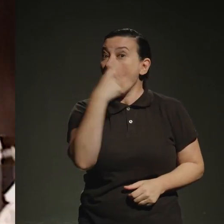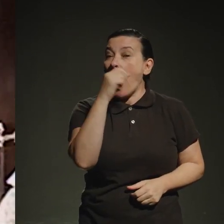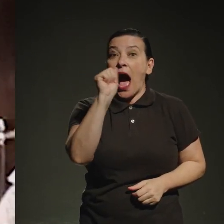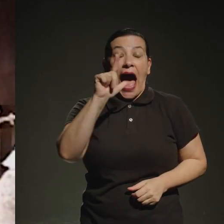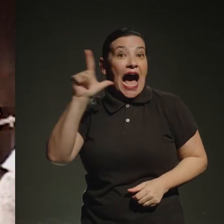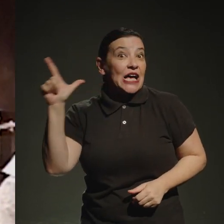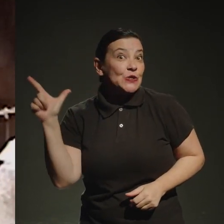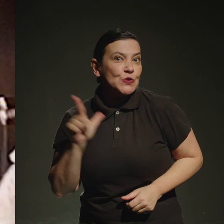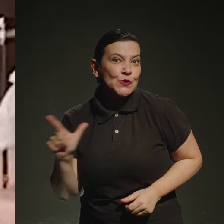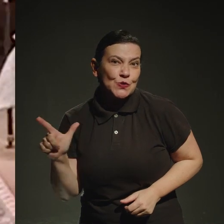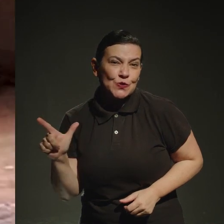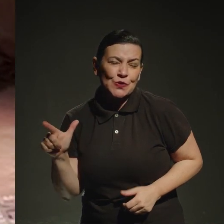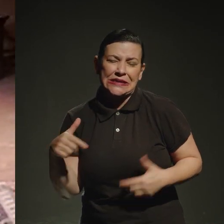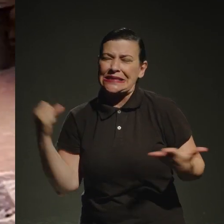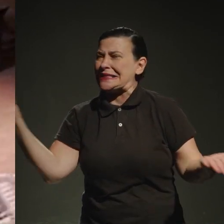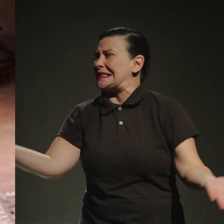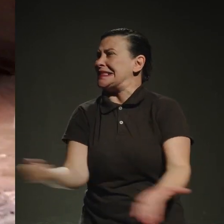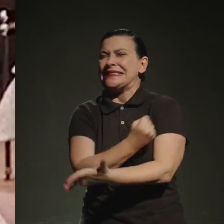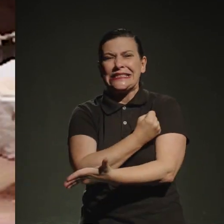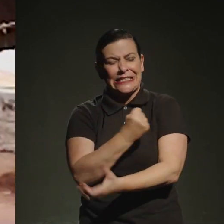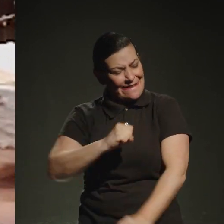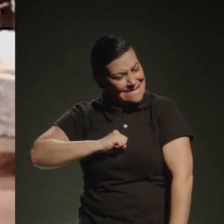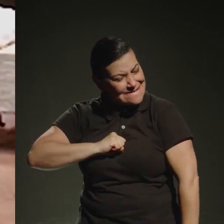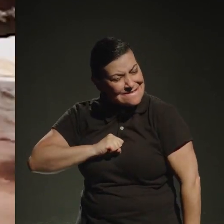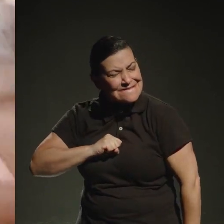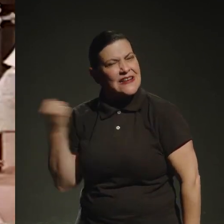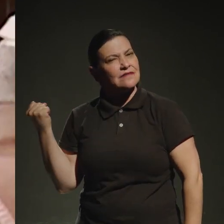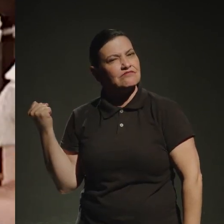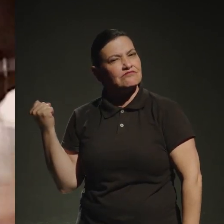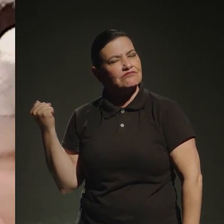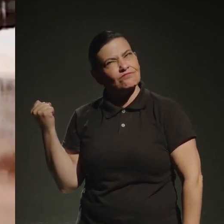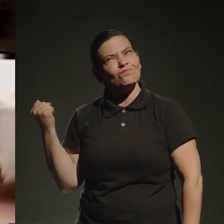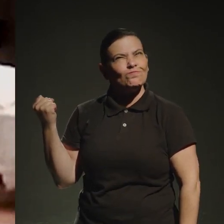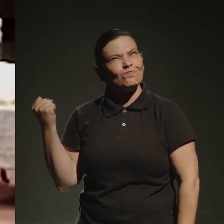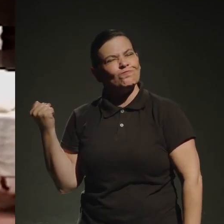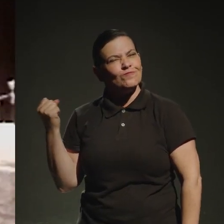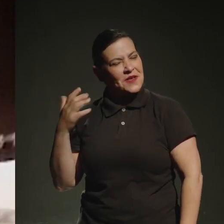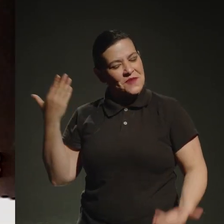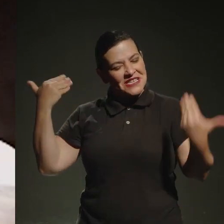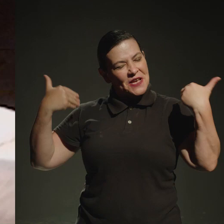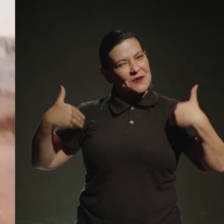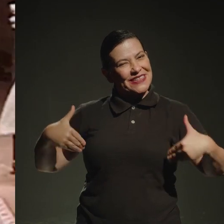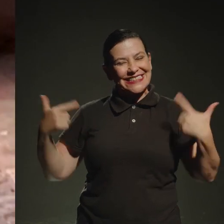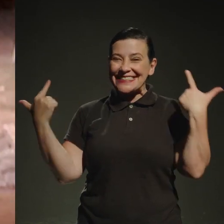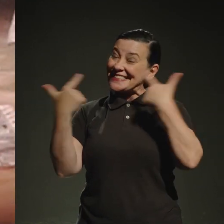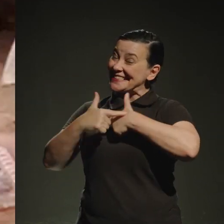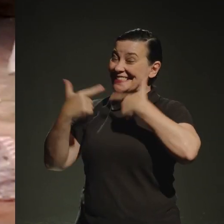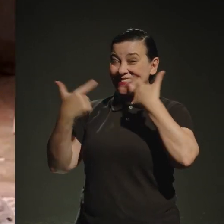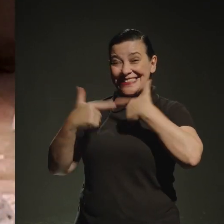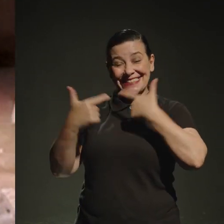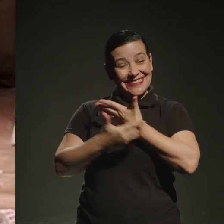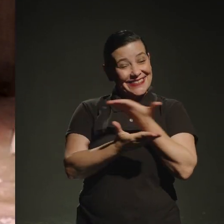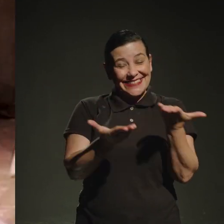ótimo! Mas eu acho que eu sou simpático, engraçado. Eu conheço bem o meu corpo. Eu sei me movimentar,